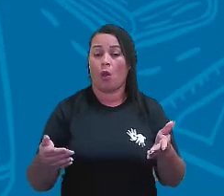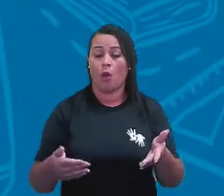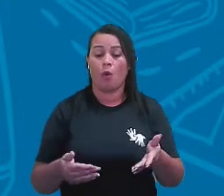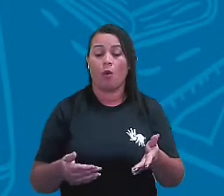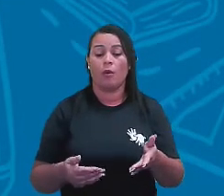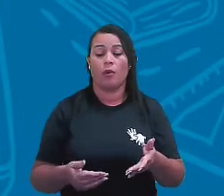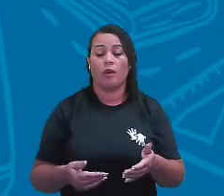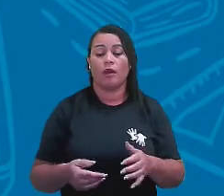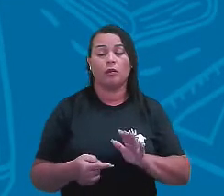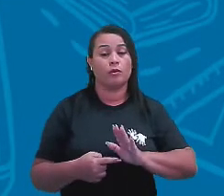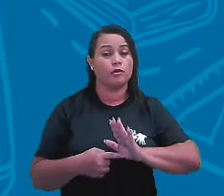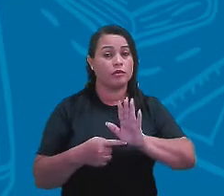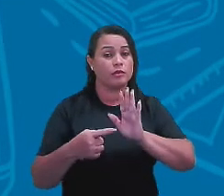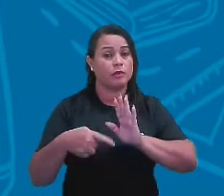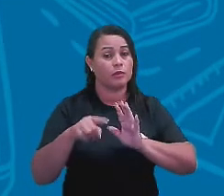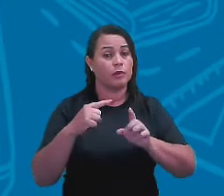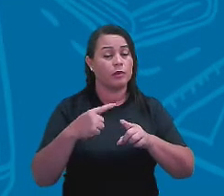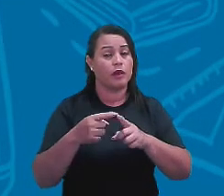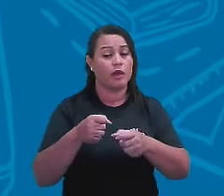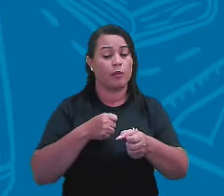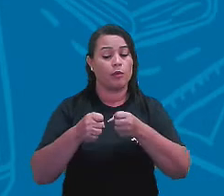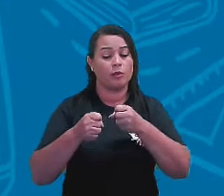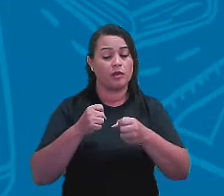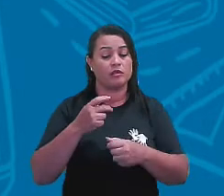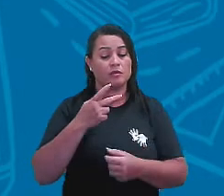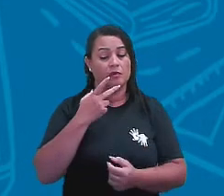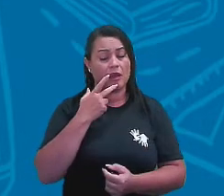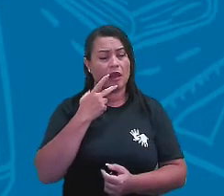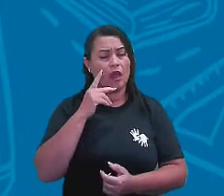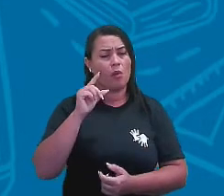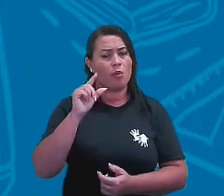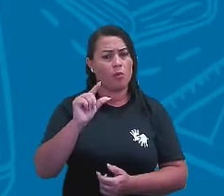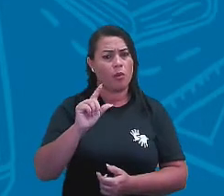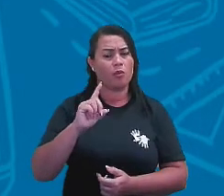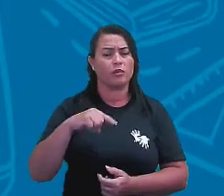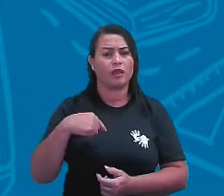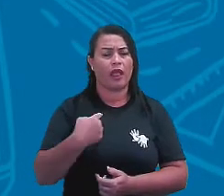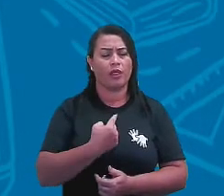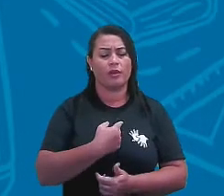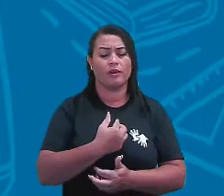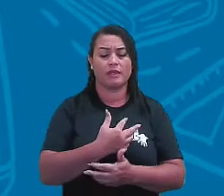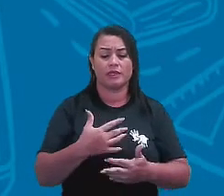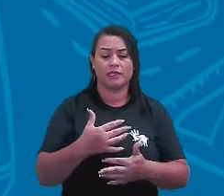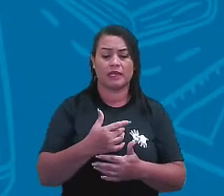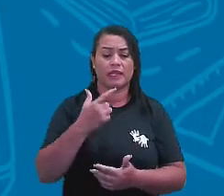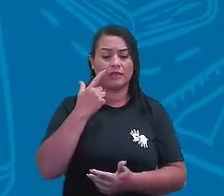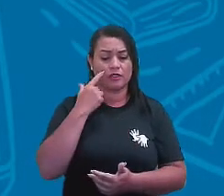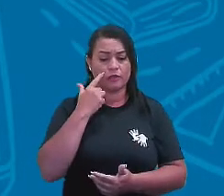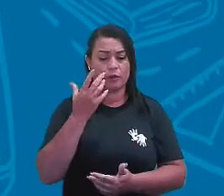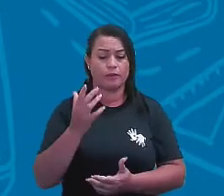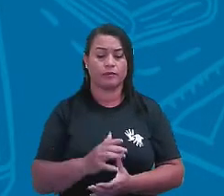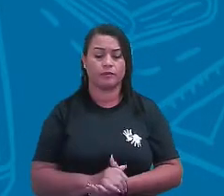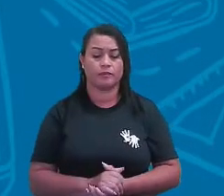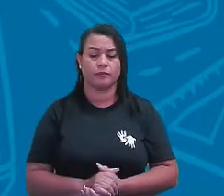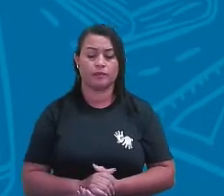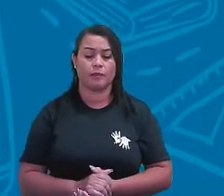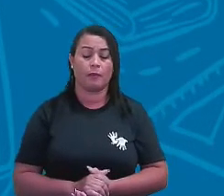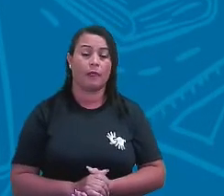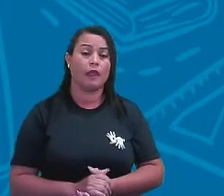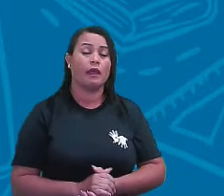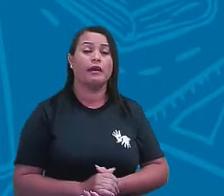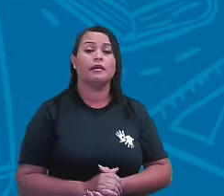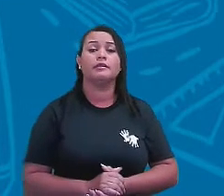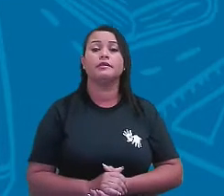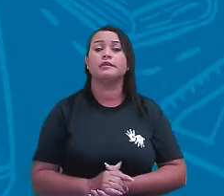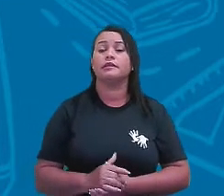essa reportagem fala um pouco da nossa cidade. Então, vejam só. Nesse blog